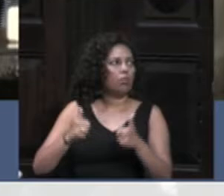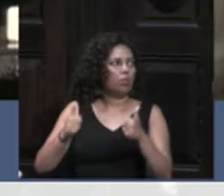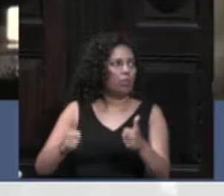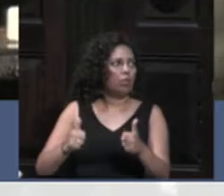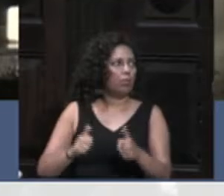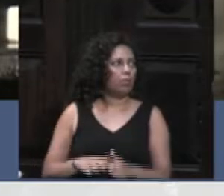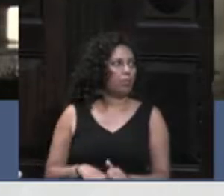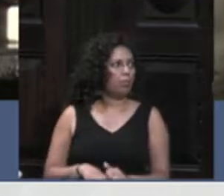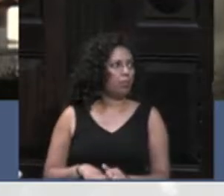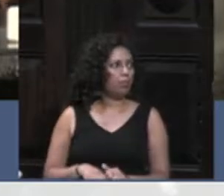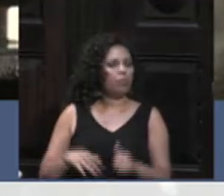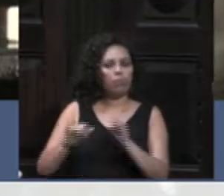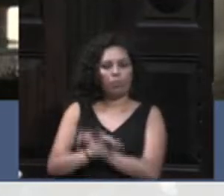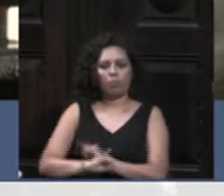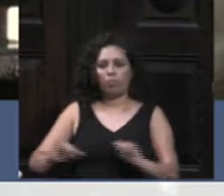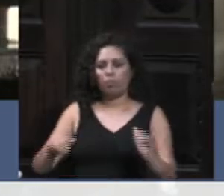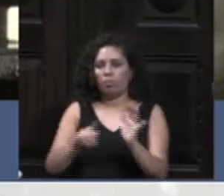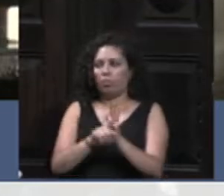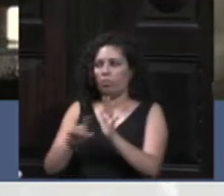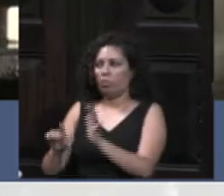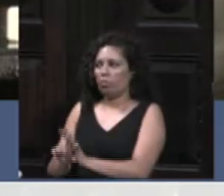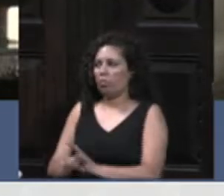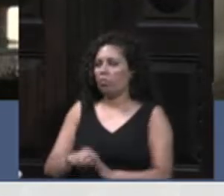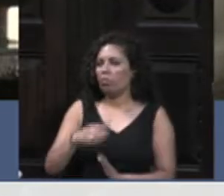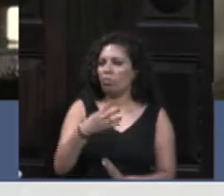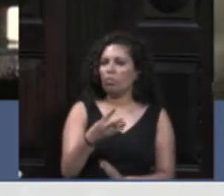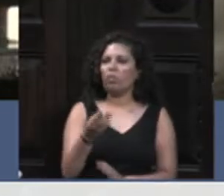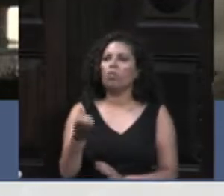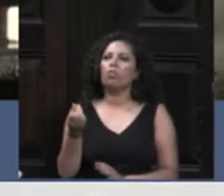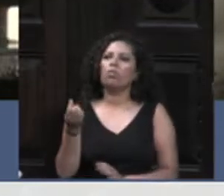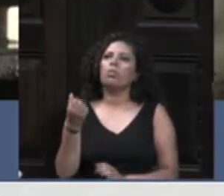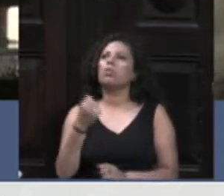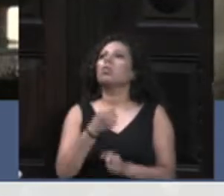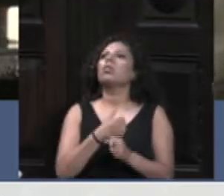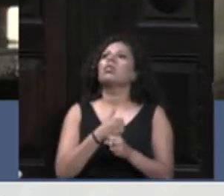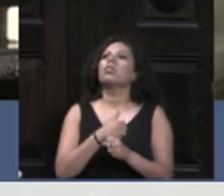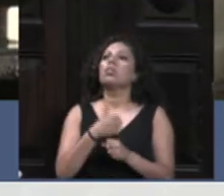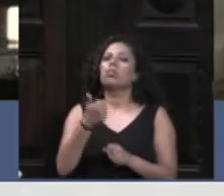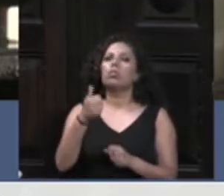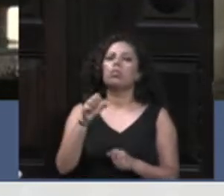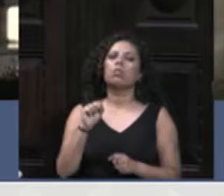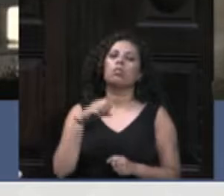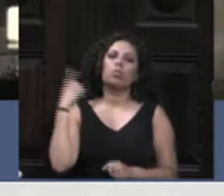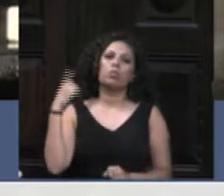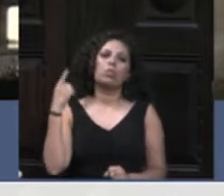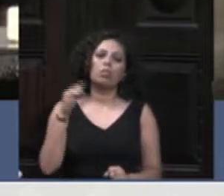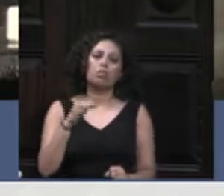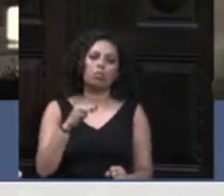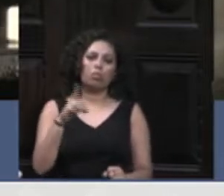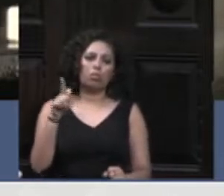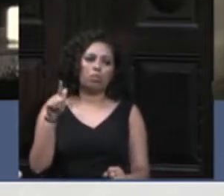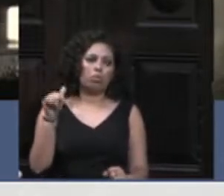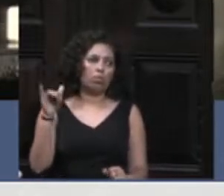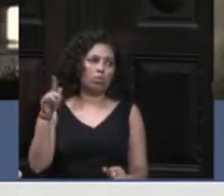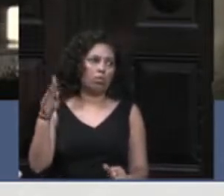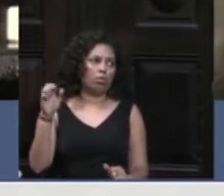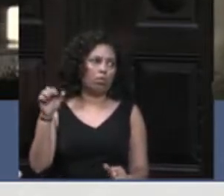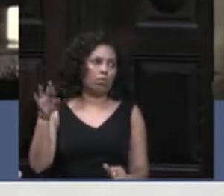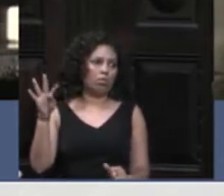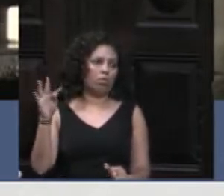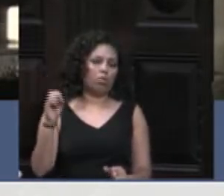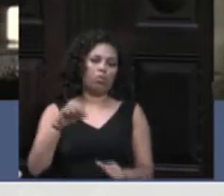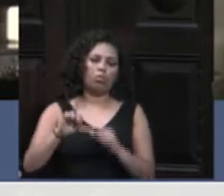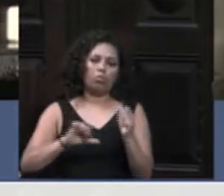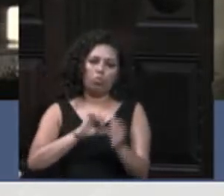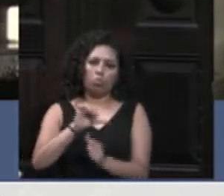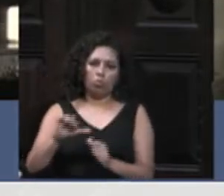homenagens. Anuncio o projeto de lei 4248 de 2018, de autoria do deputado Gilberto Palmares, que inclui os municípios de Cachoeiro do Macacu e Rio Bonito